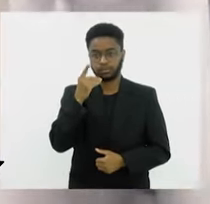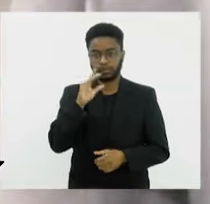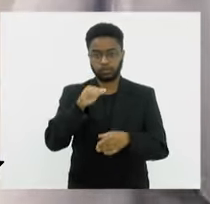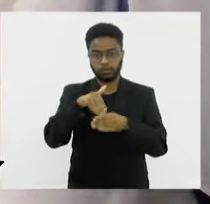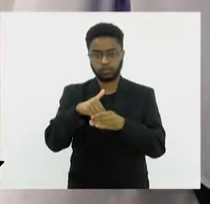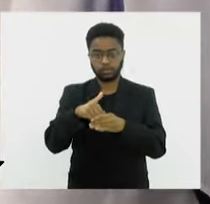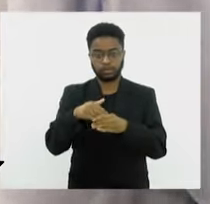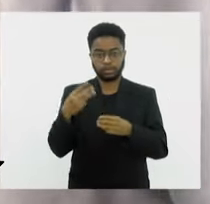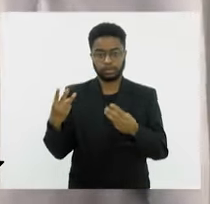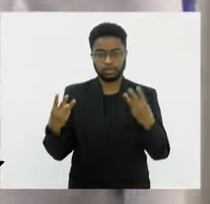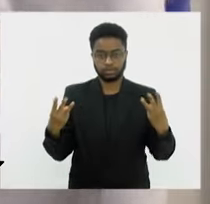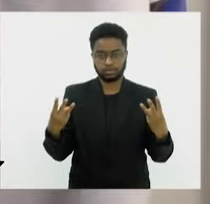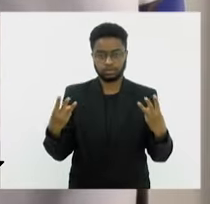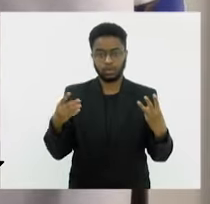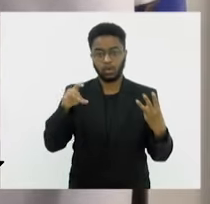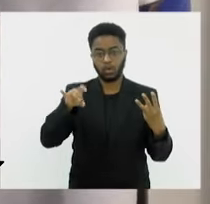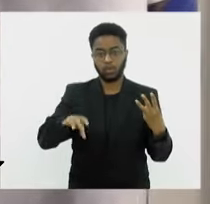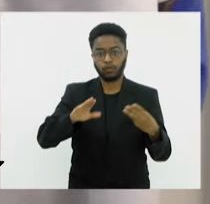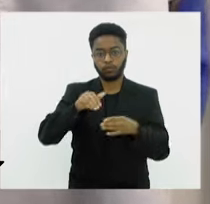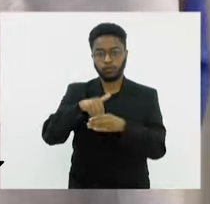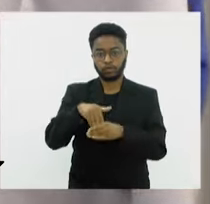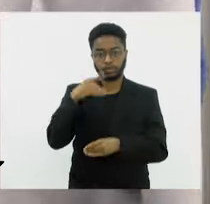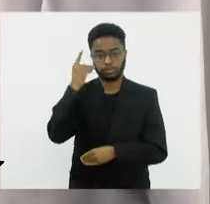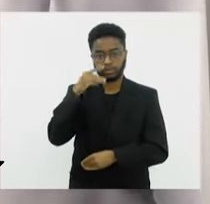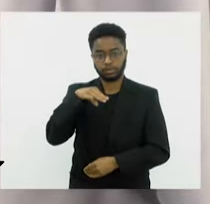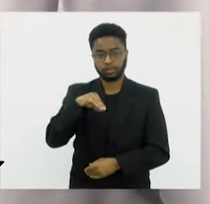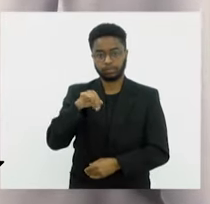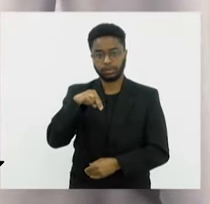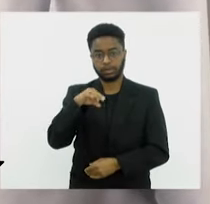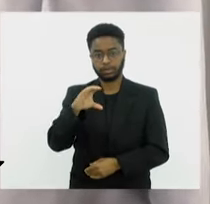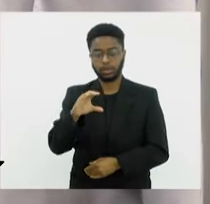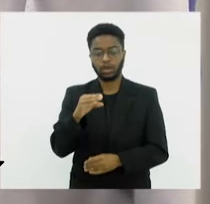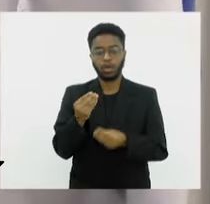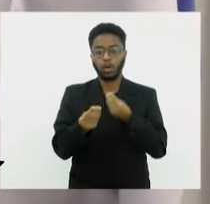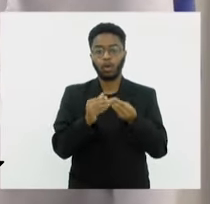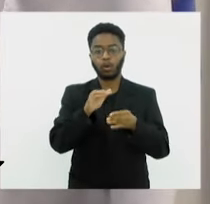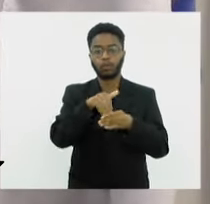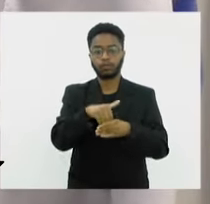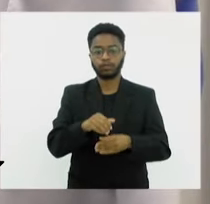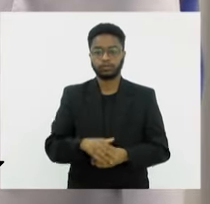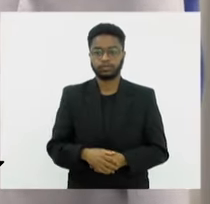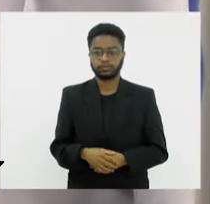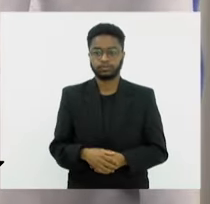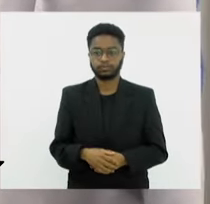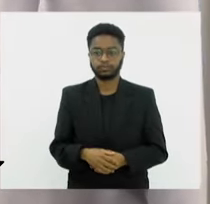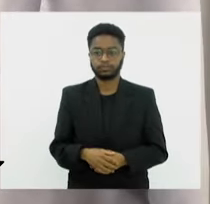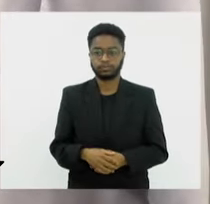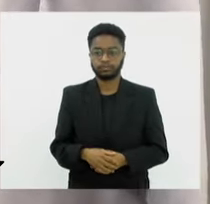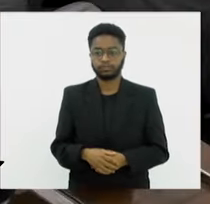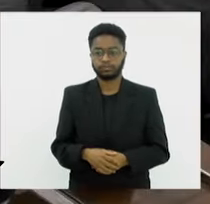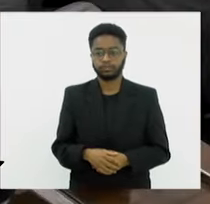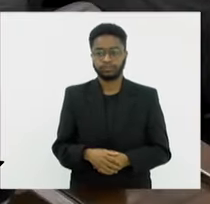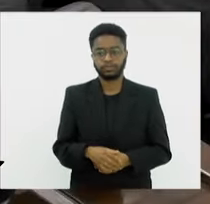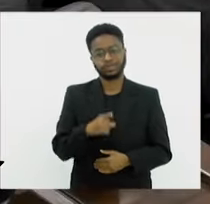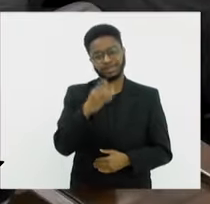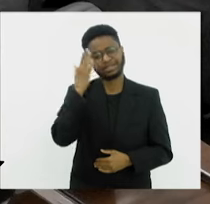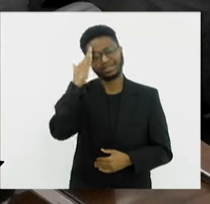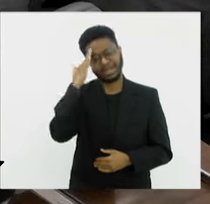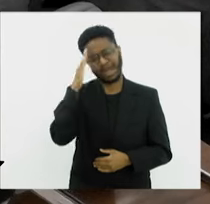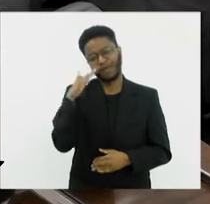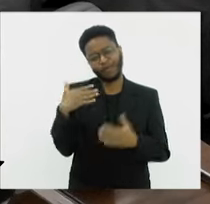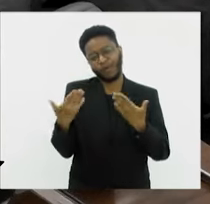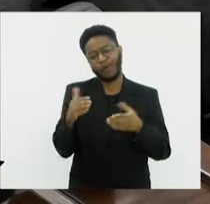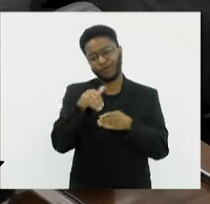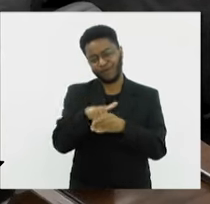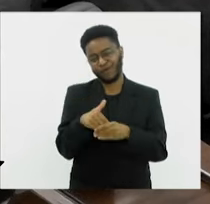empatada, 3-3, o último voto é do deputado Carlos Mink. Como vota o deputado Carlos Mink? Eu imagino que a excelência tem uma noção qual será o meu